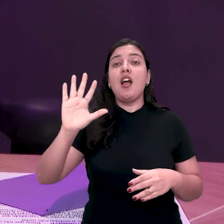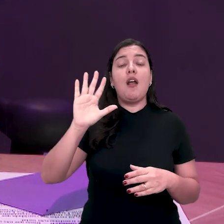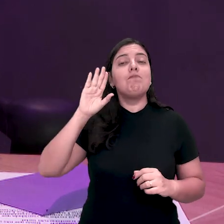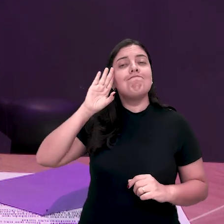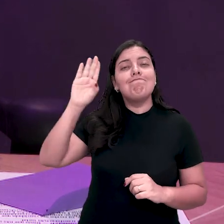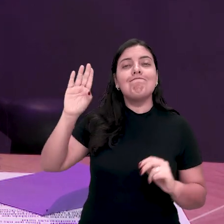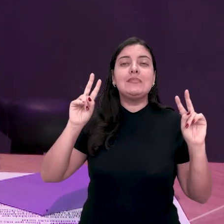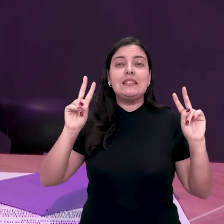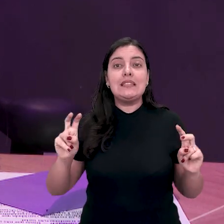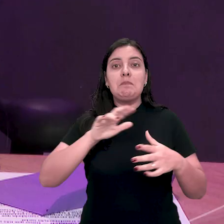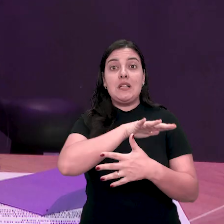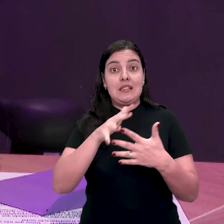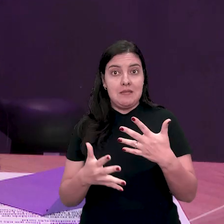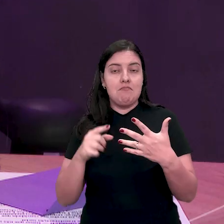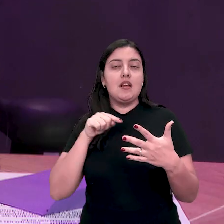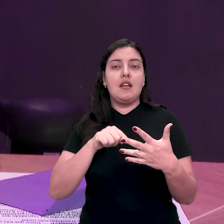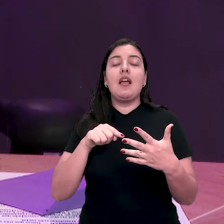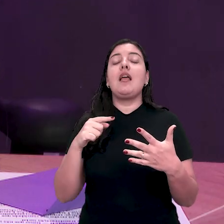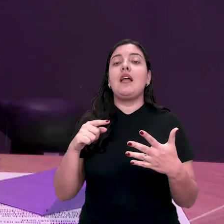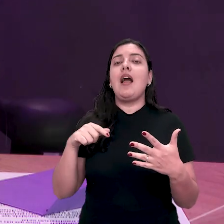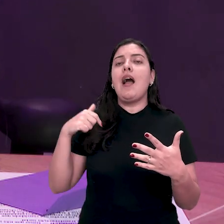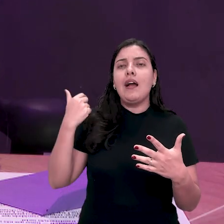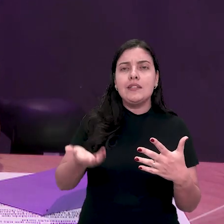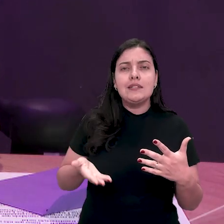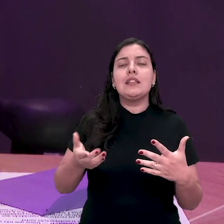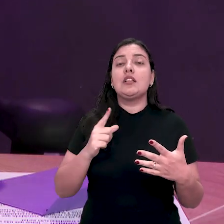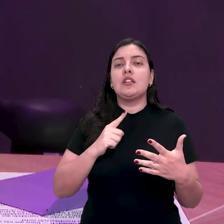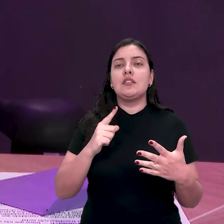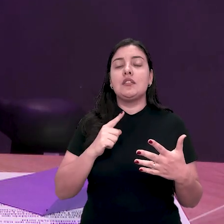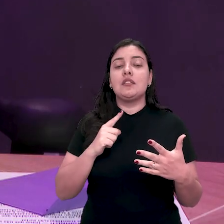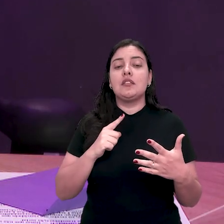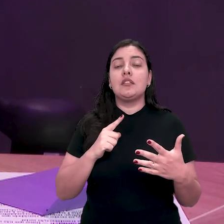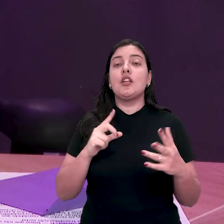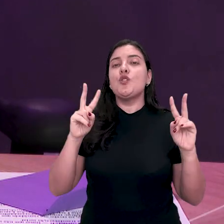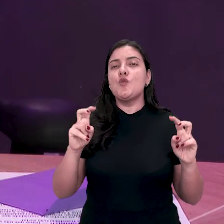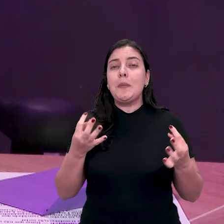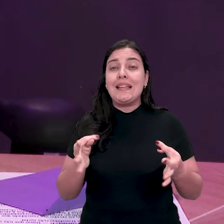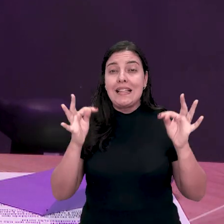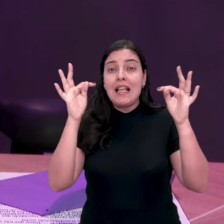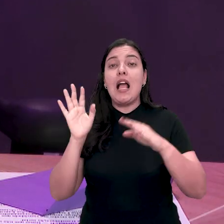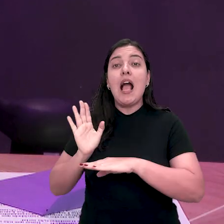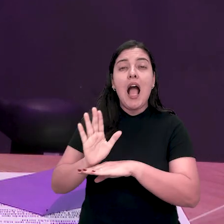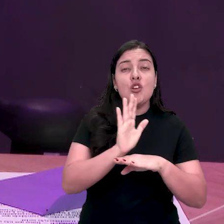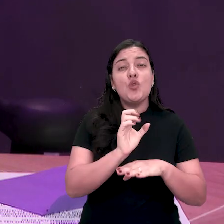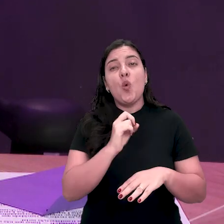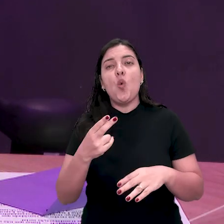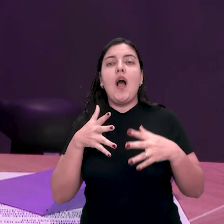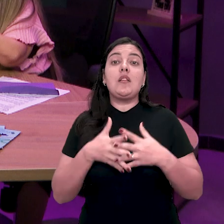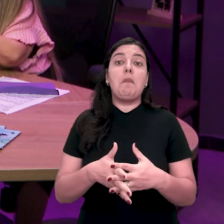principalmente quando se fala em Libras, ela está um pouco da tecnologia. Isso nos ajuda ou nos